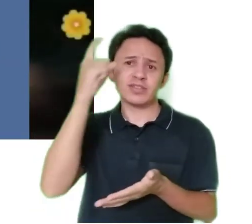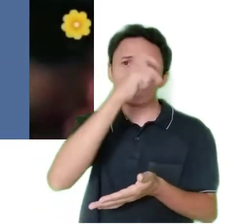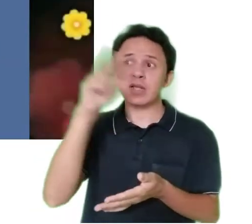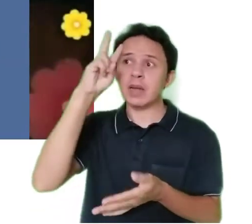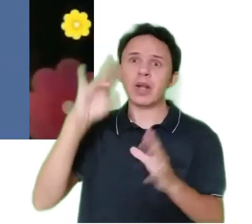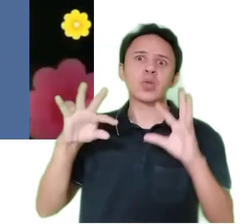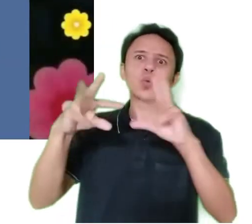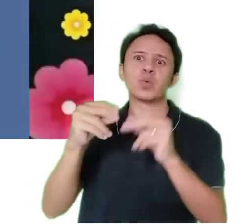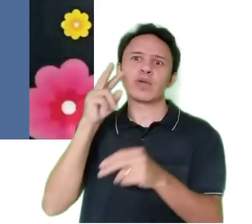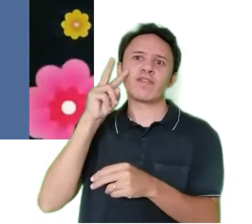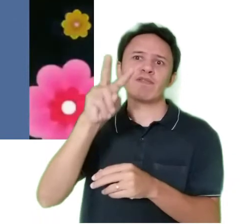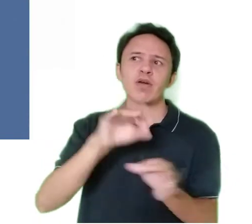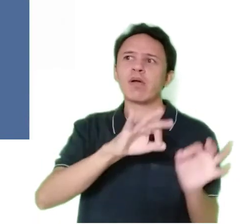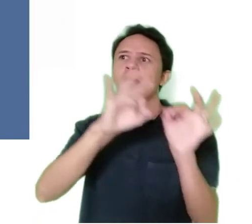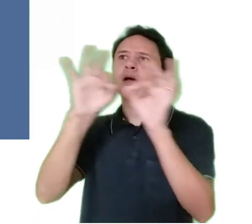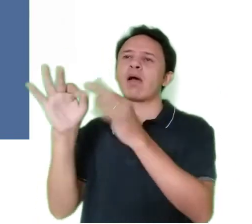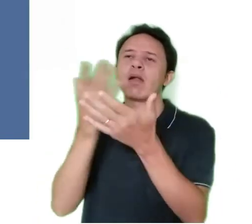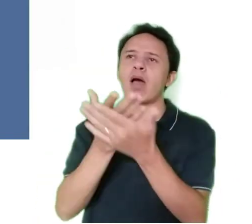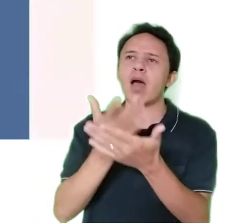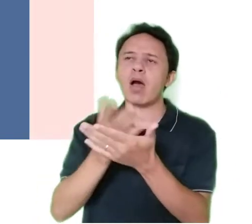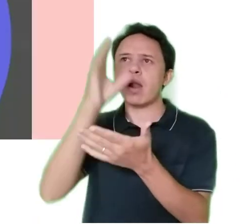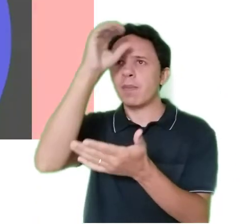explicado e ouvido durante uma aula.